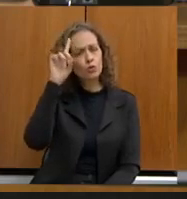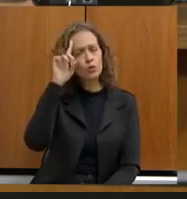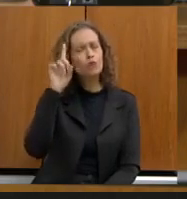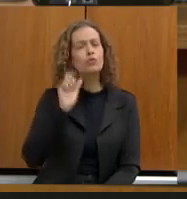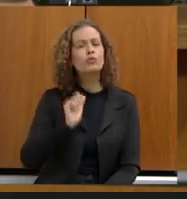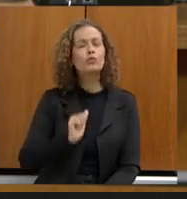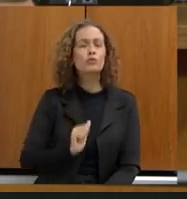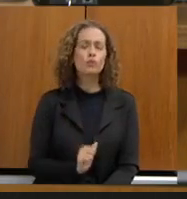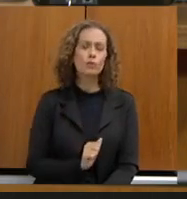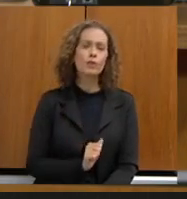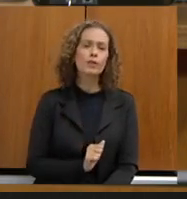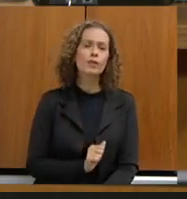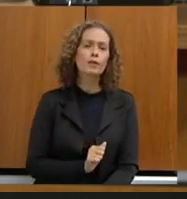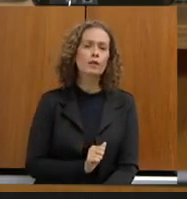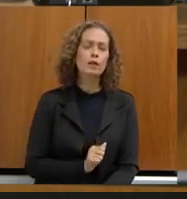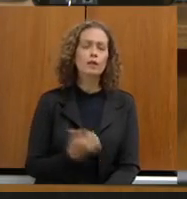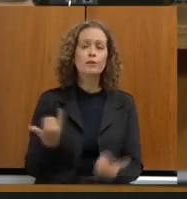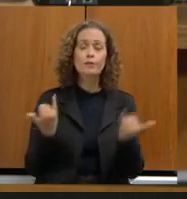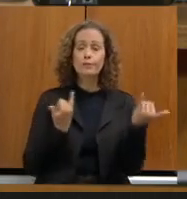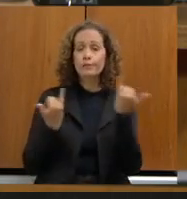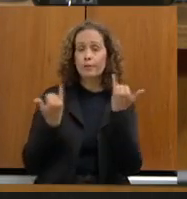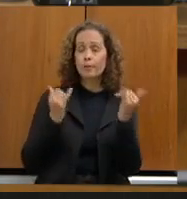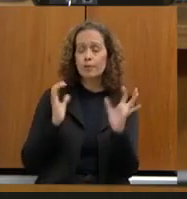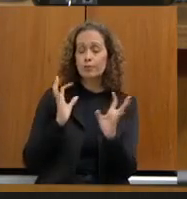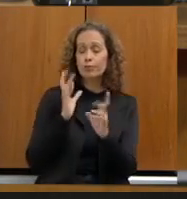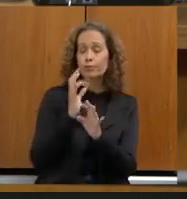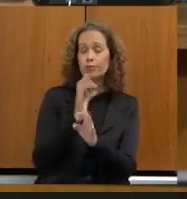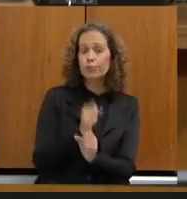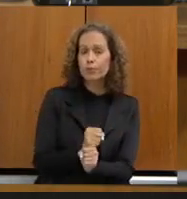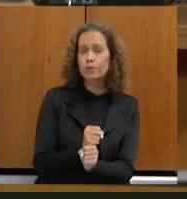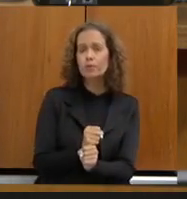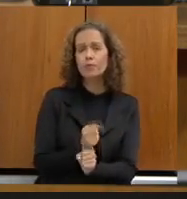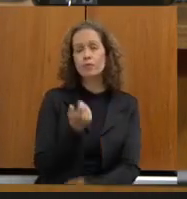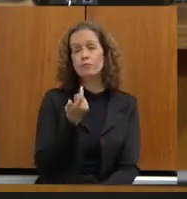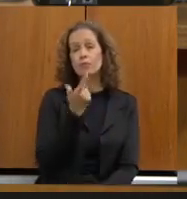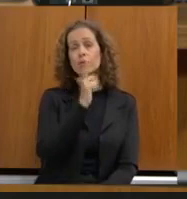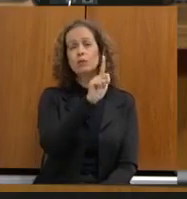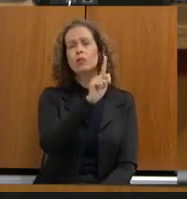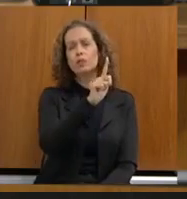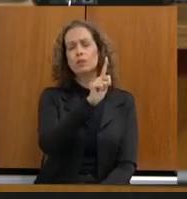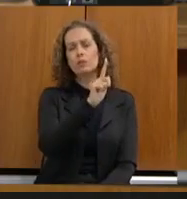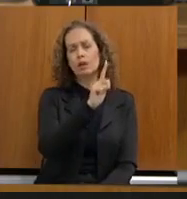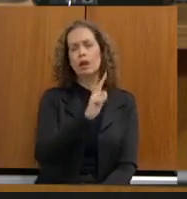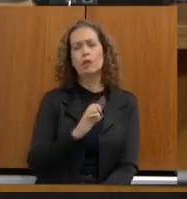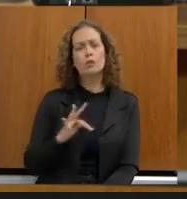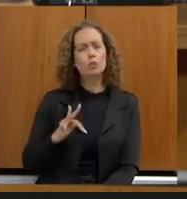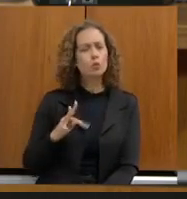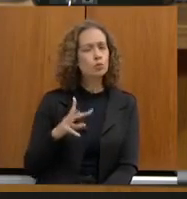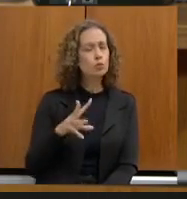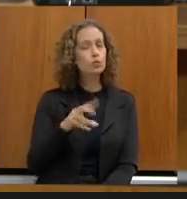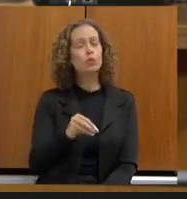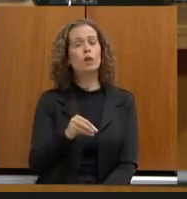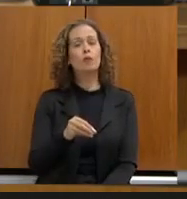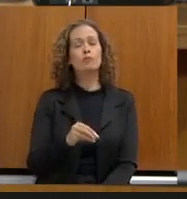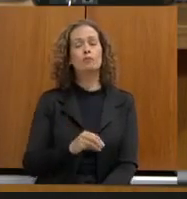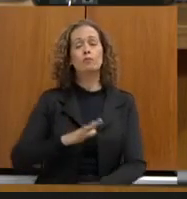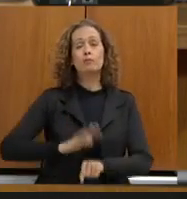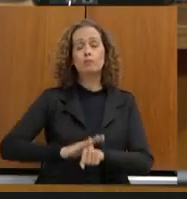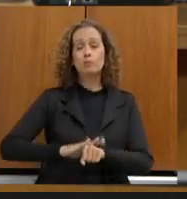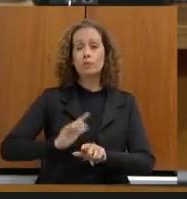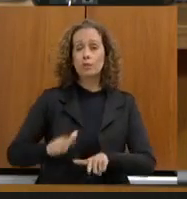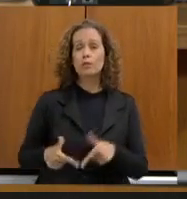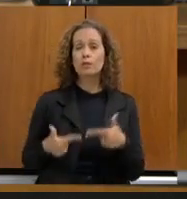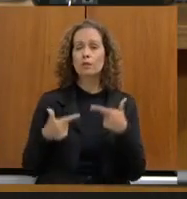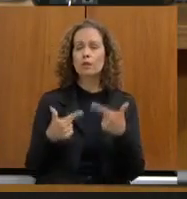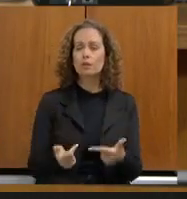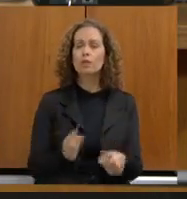é esses dados para alcançar digamos assim Plenitude nas nossas ações aí